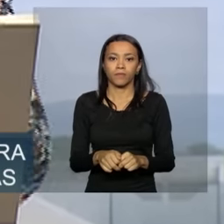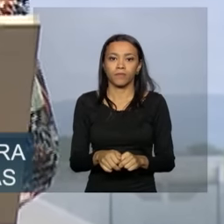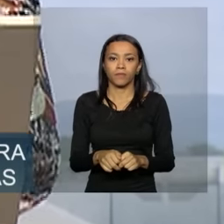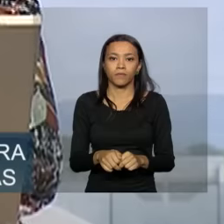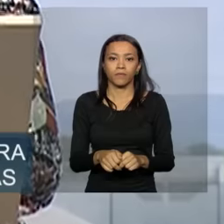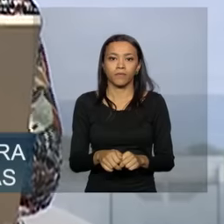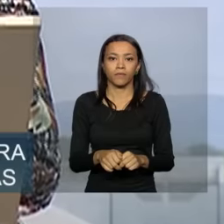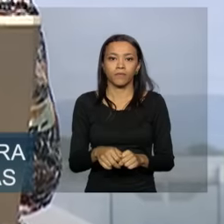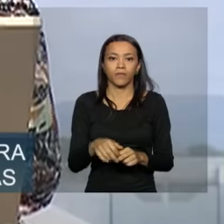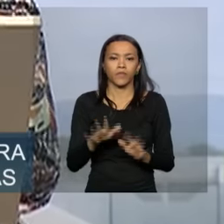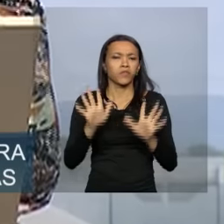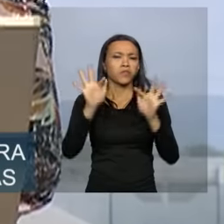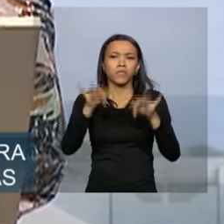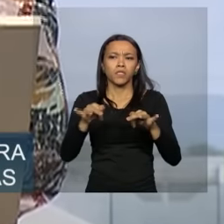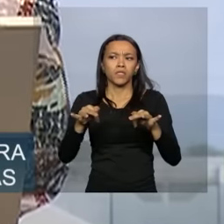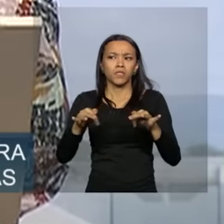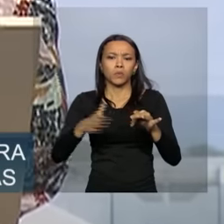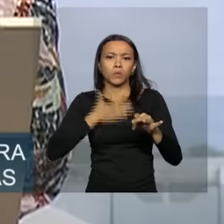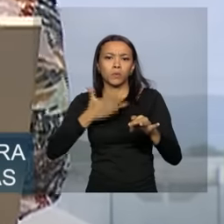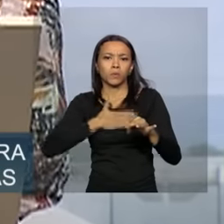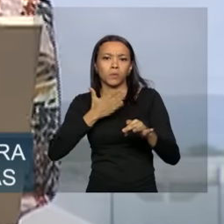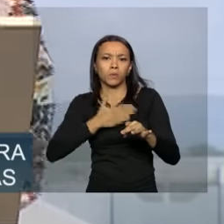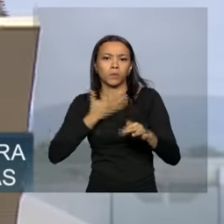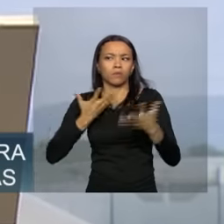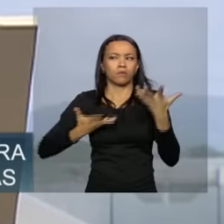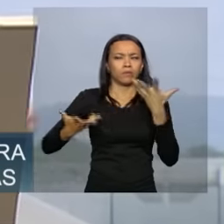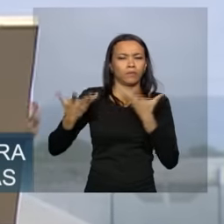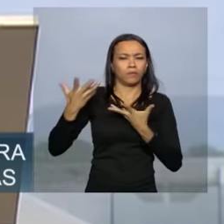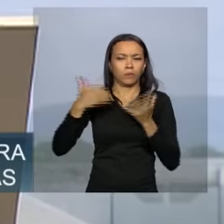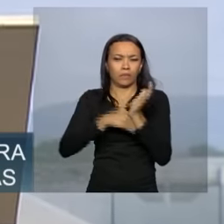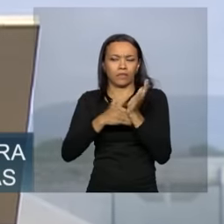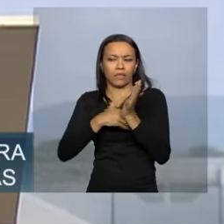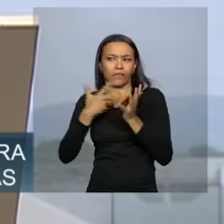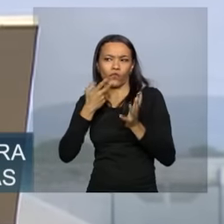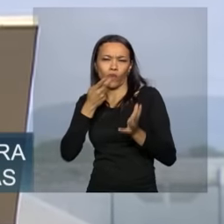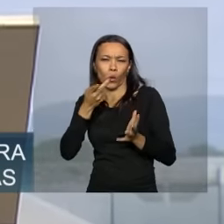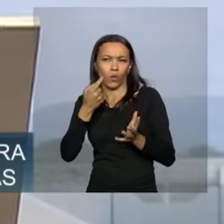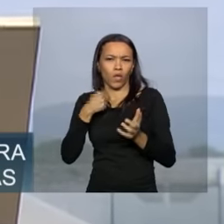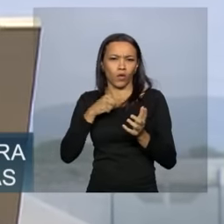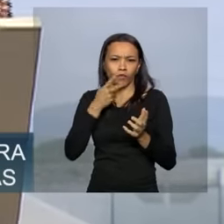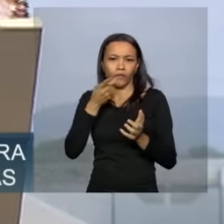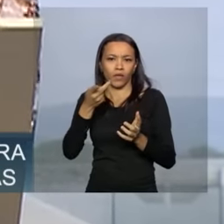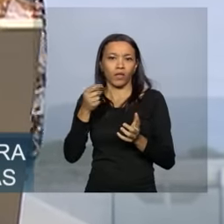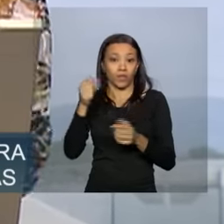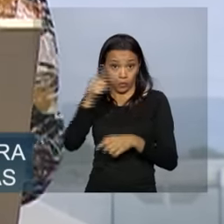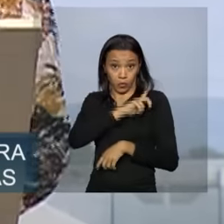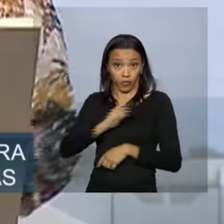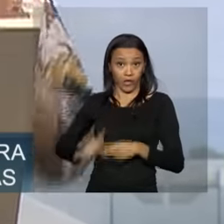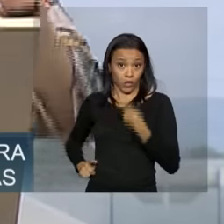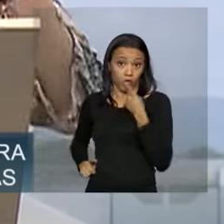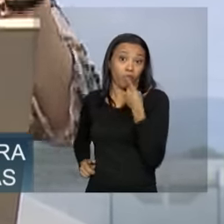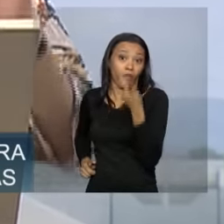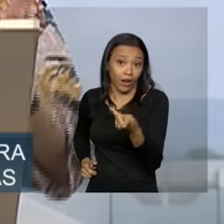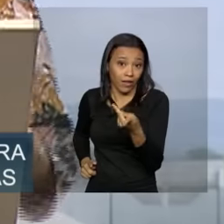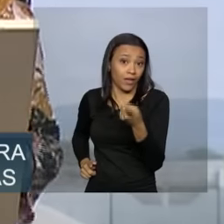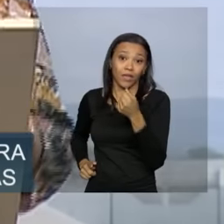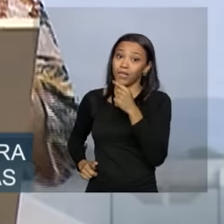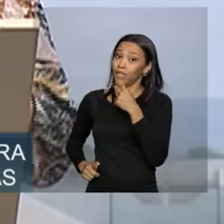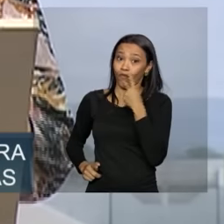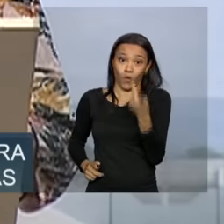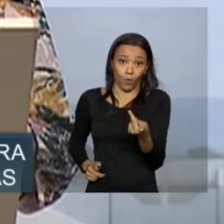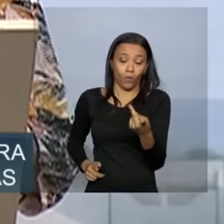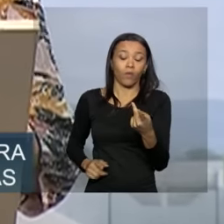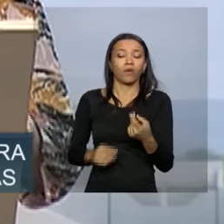o suspense que o governador criou. O governador queria que vocês